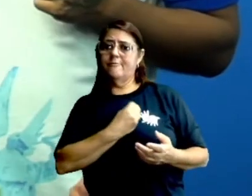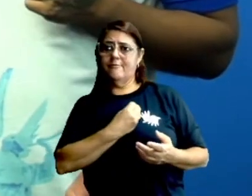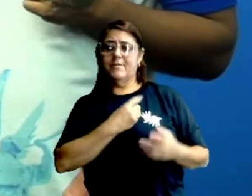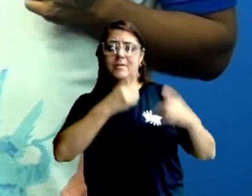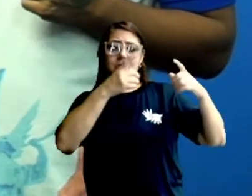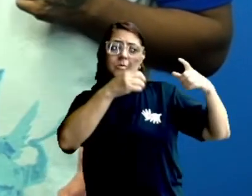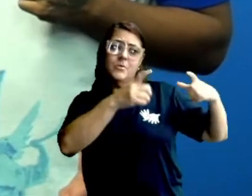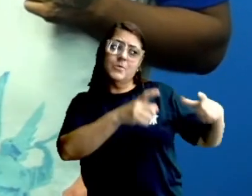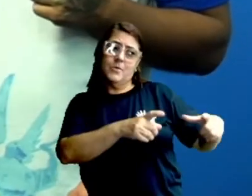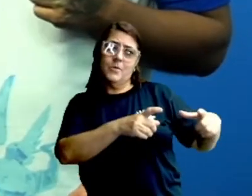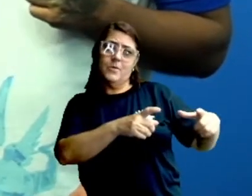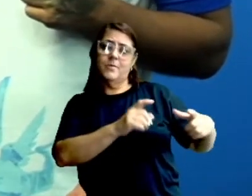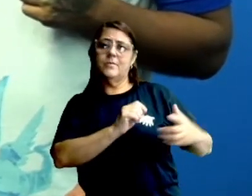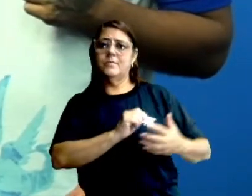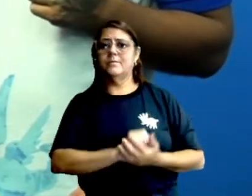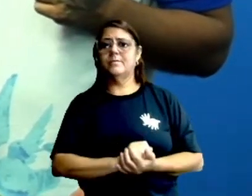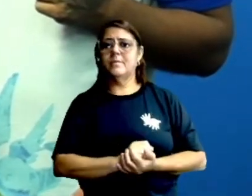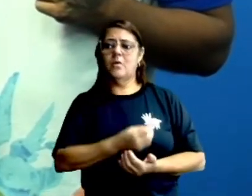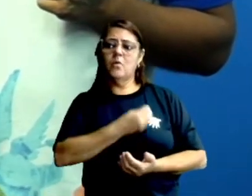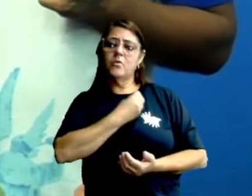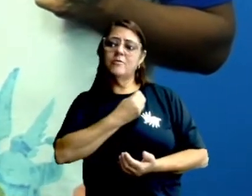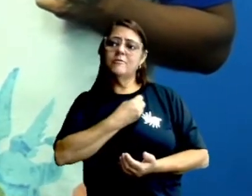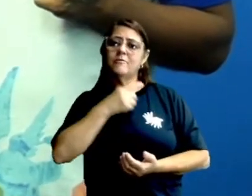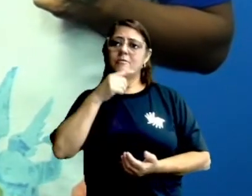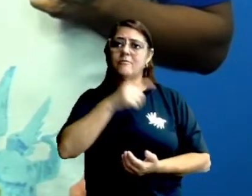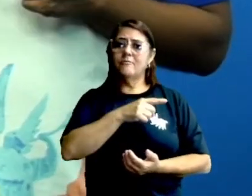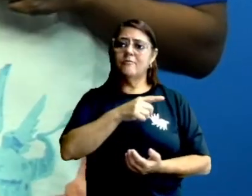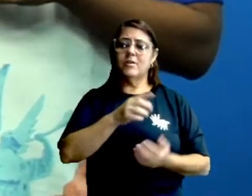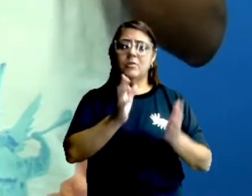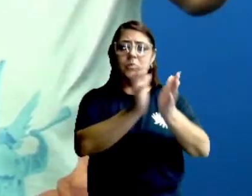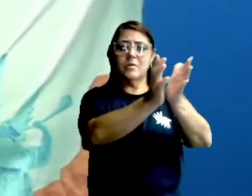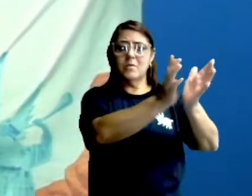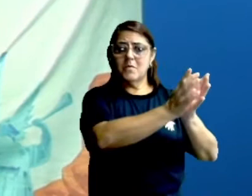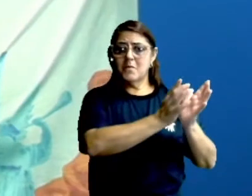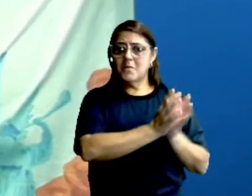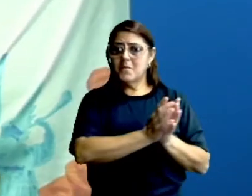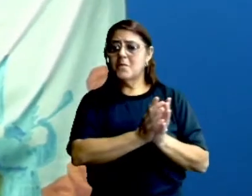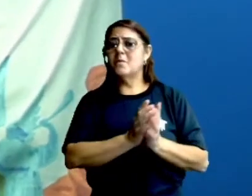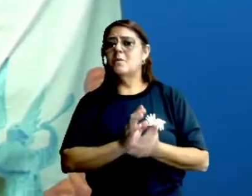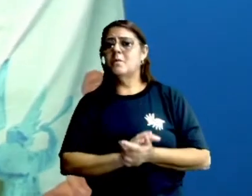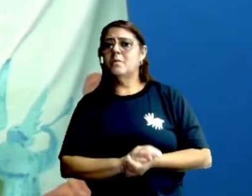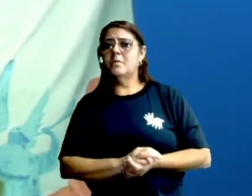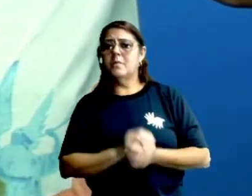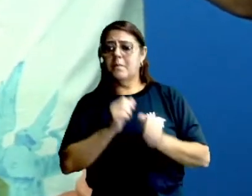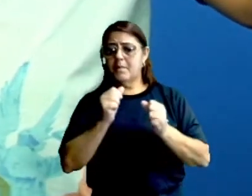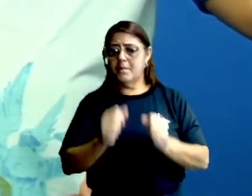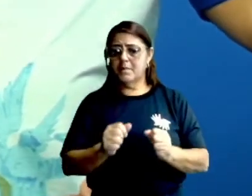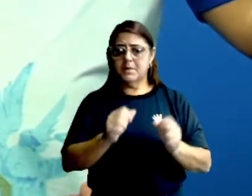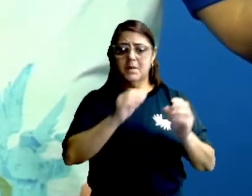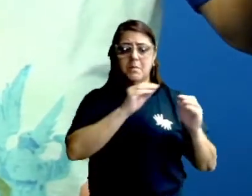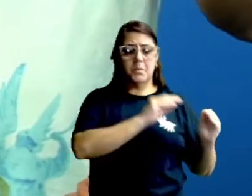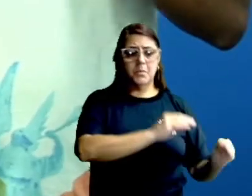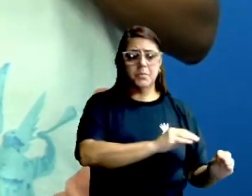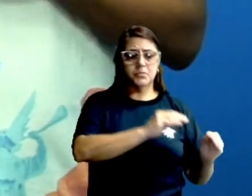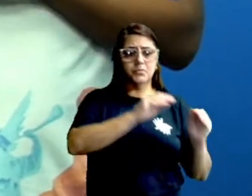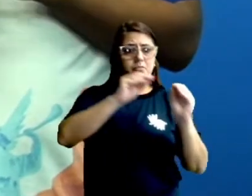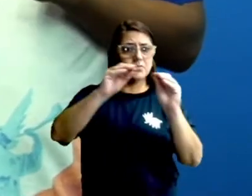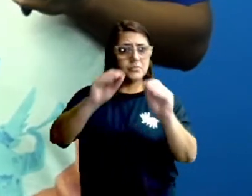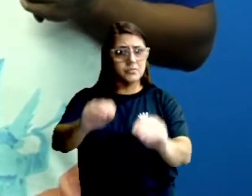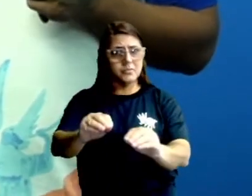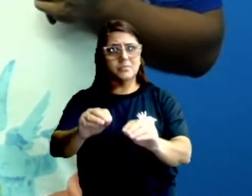ali naquele ambiente onde eles estavam vivendo, né? Para poder se deslocar de um local para o outro,